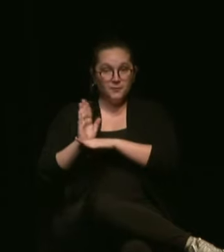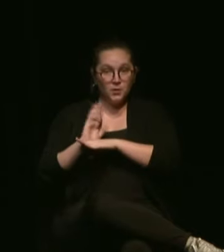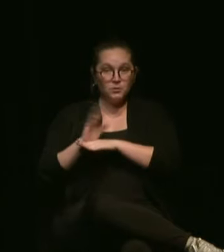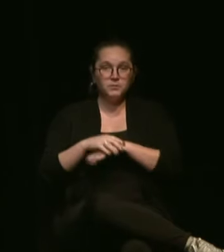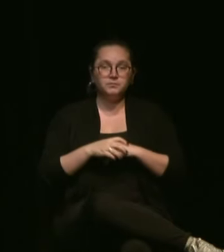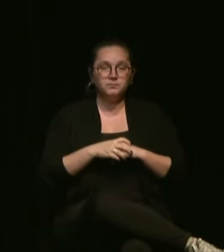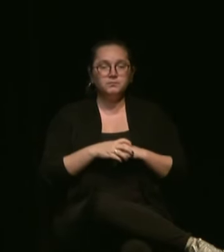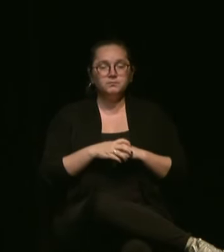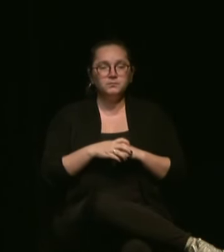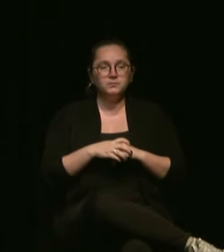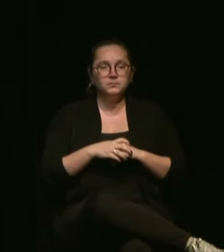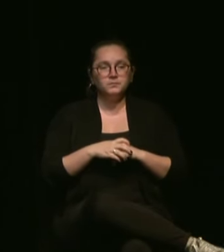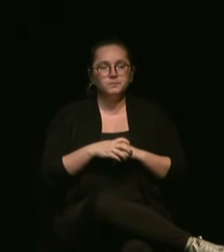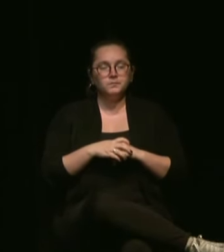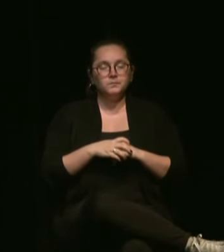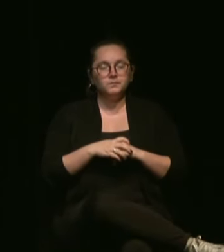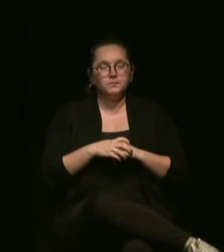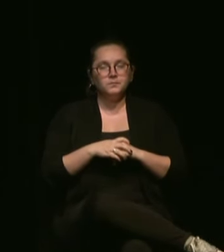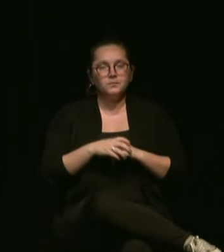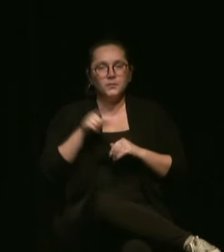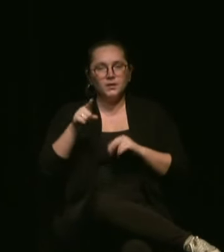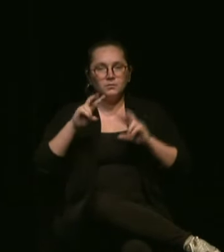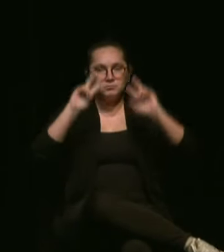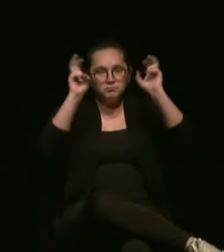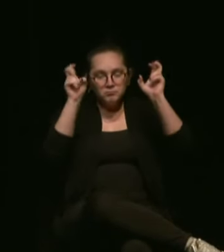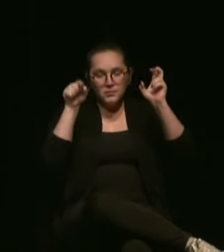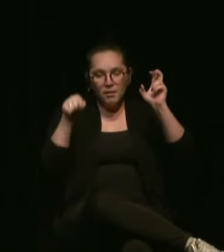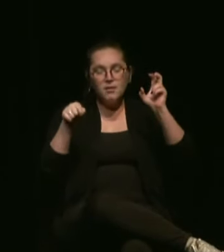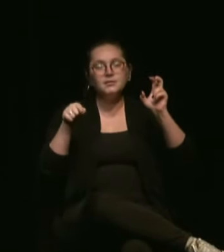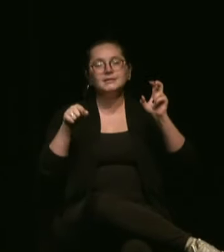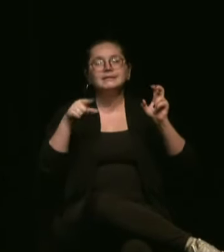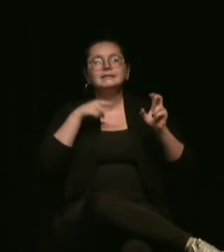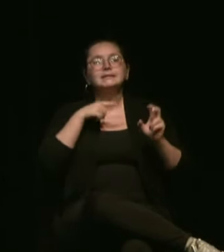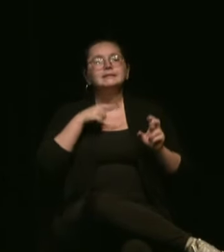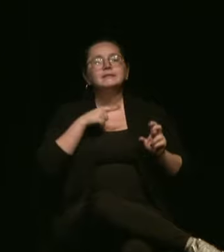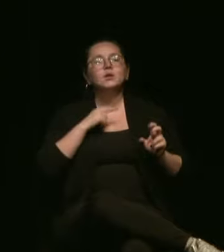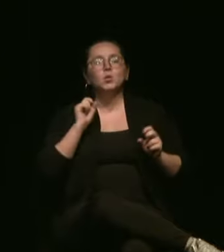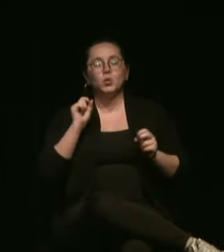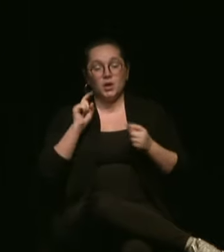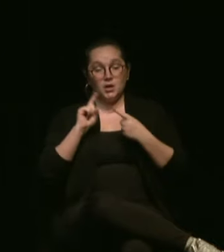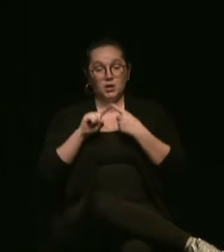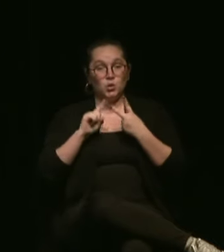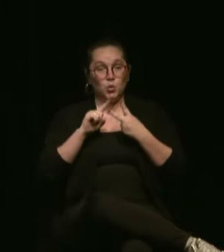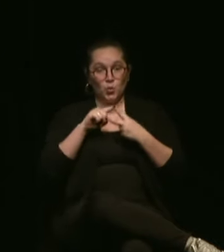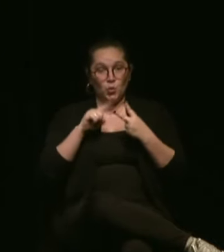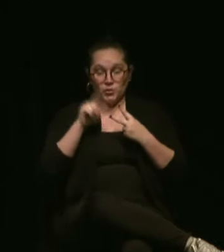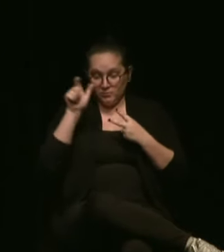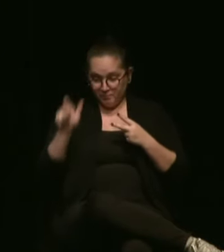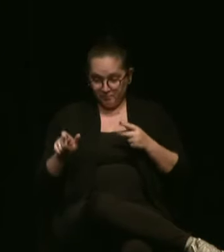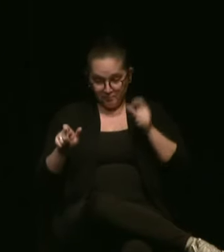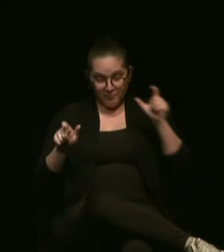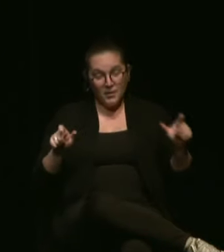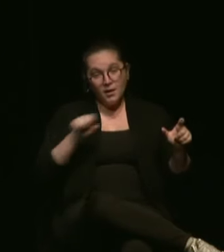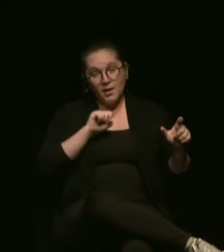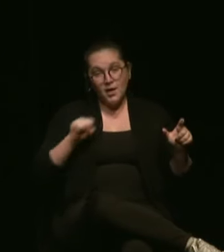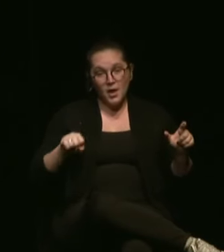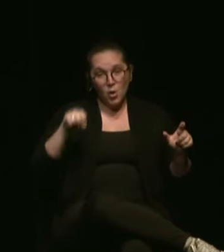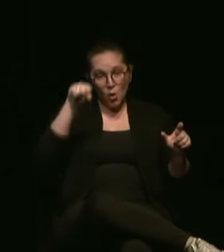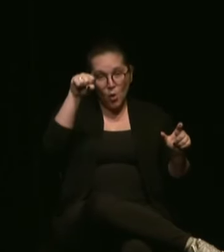falar sobre ele, é um filme que tem dois heróis, digamos assim, ou talvez até